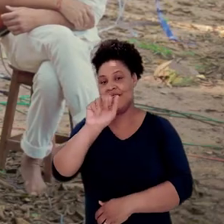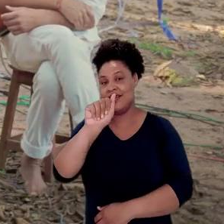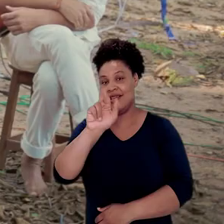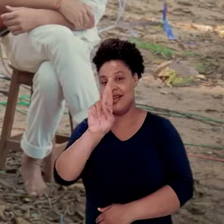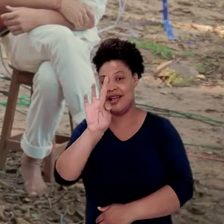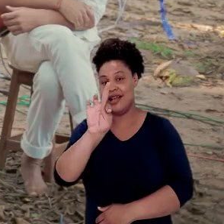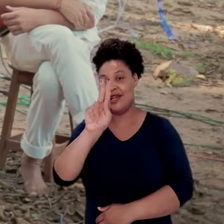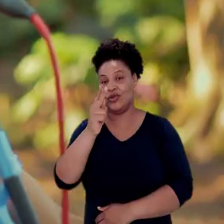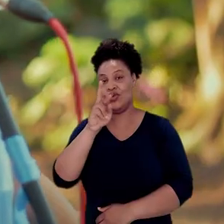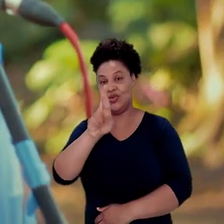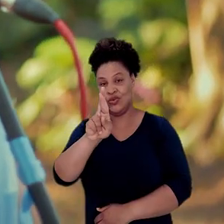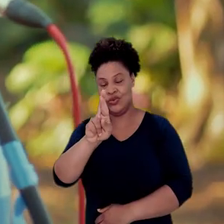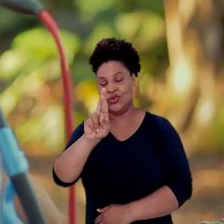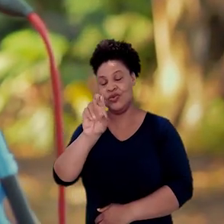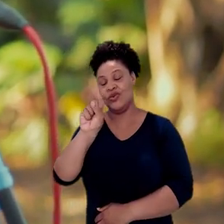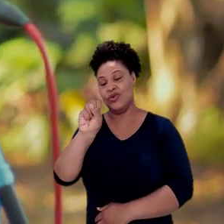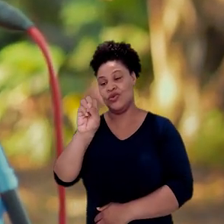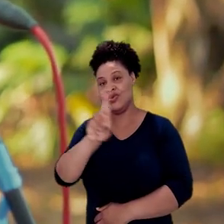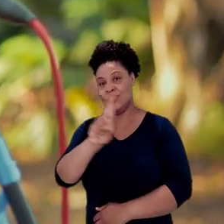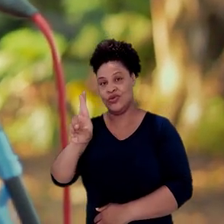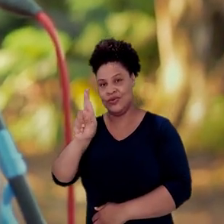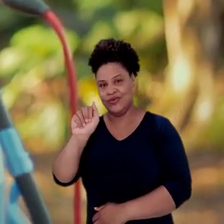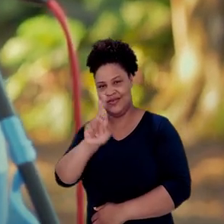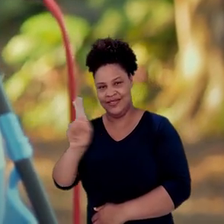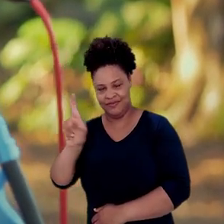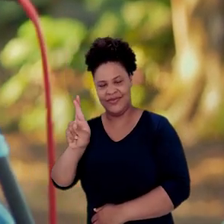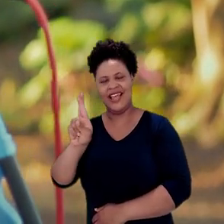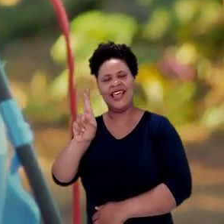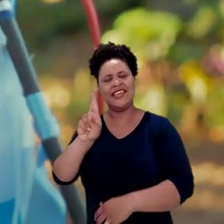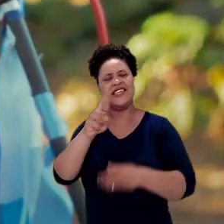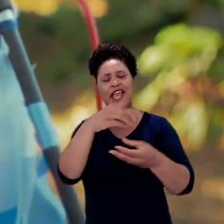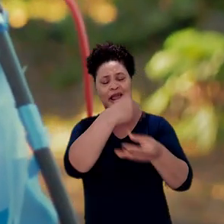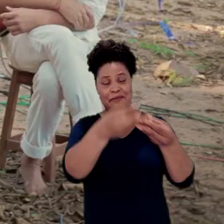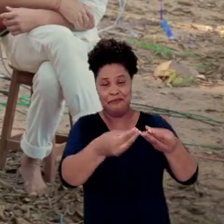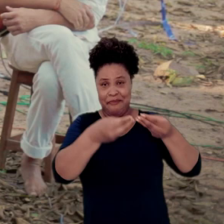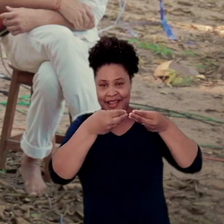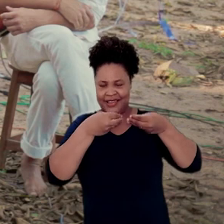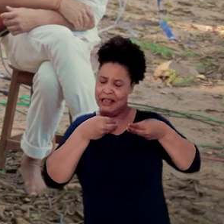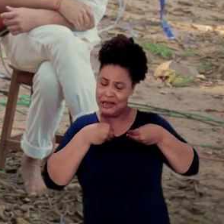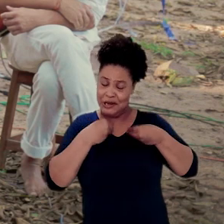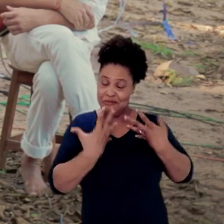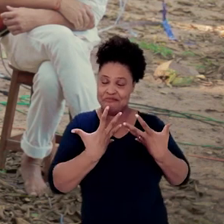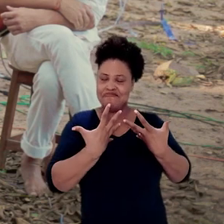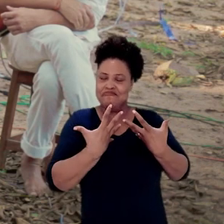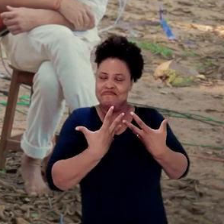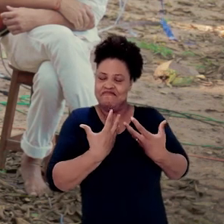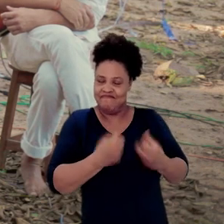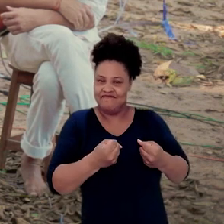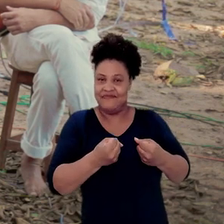Soar, e me deu como presente, e eu recebi como a dádiva do universo, por ela traduzir